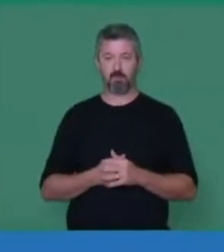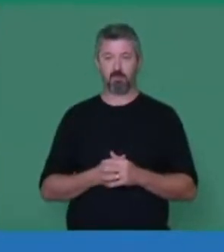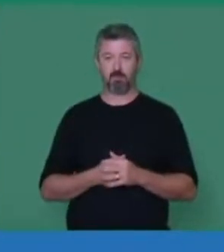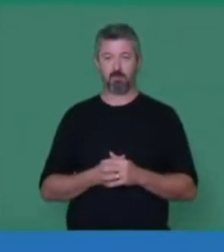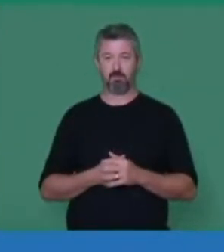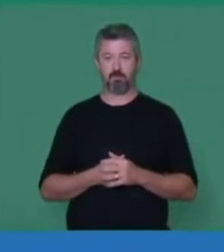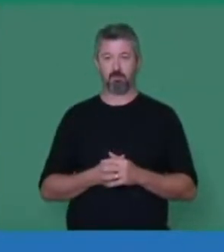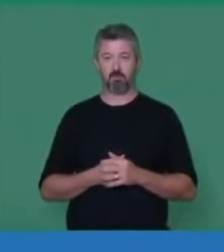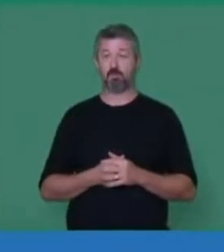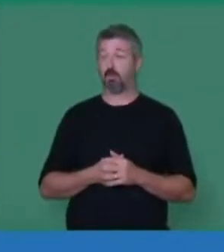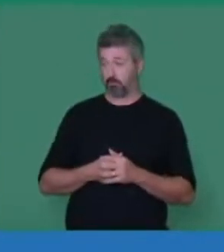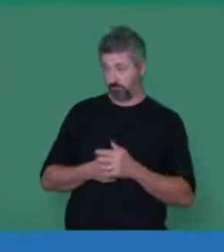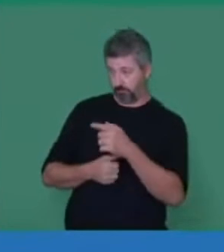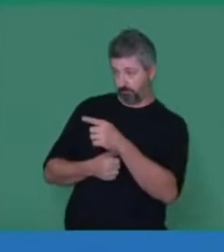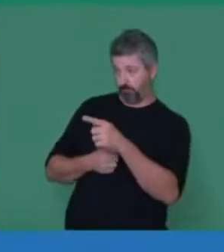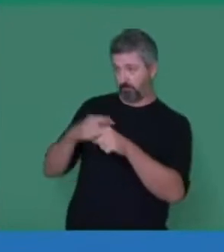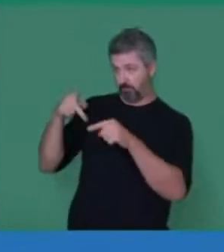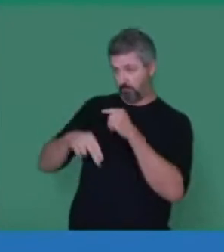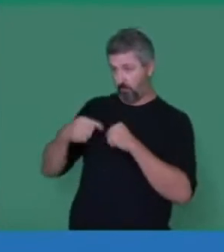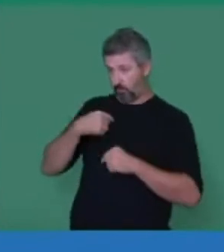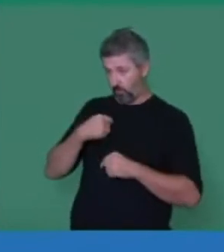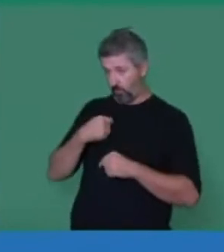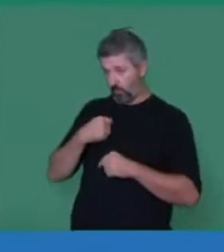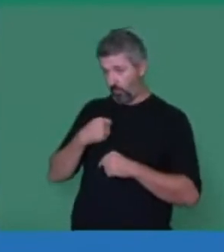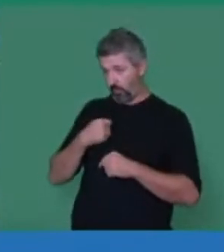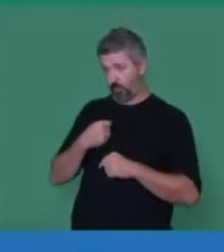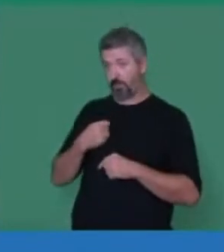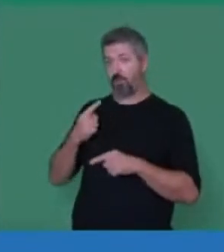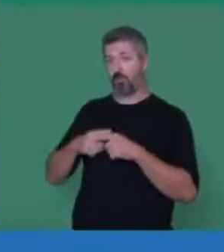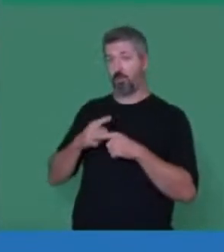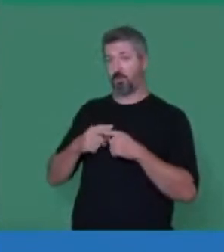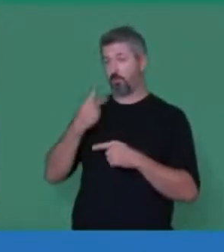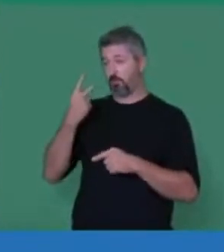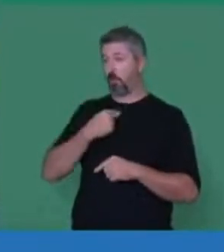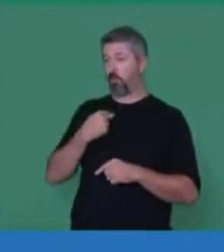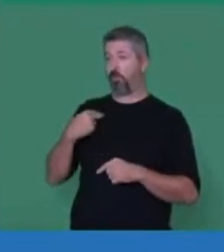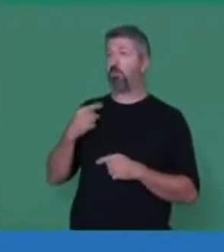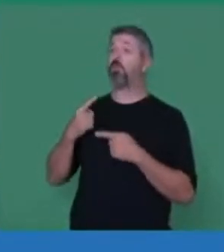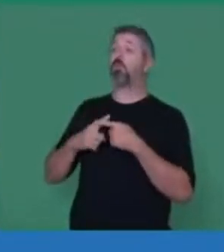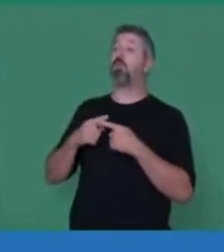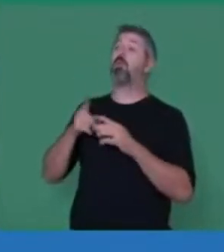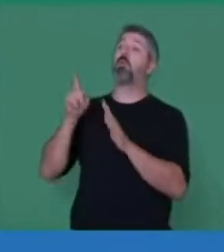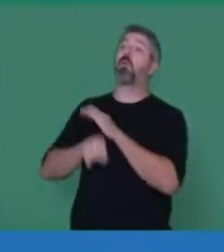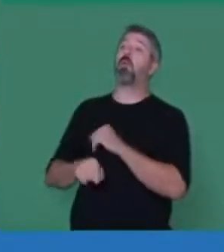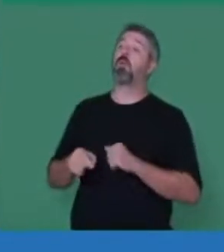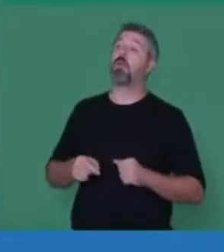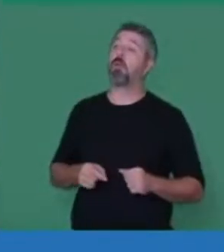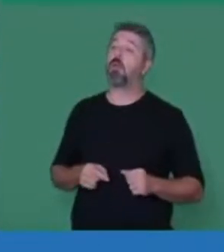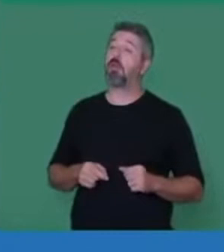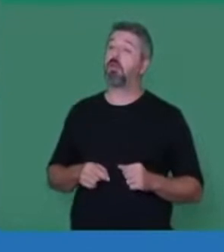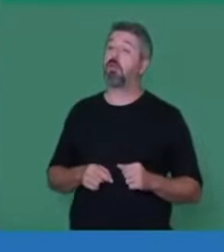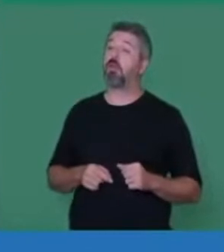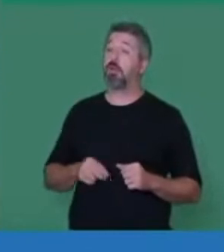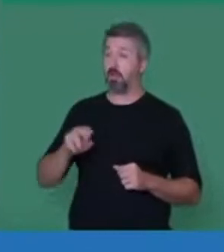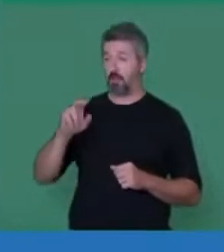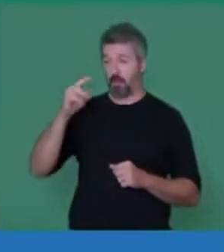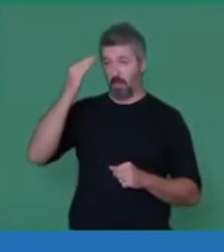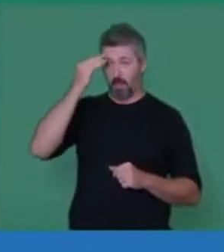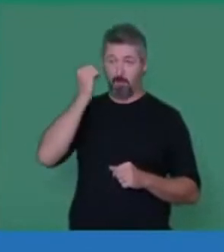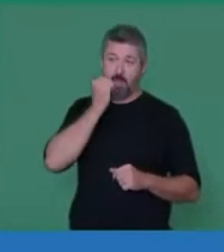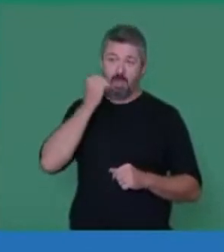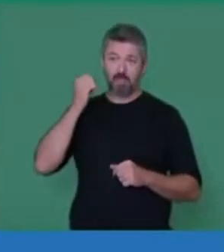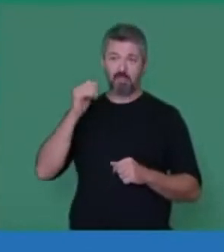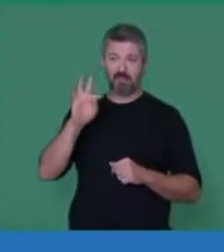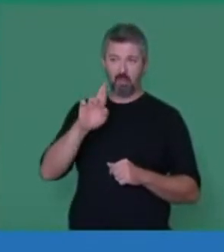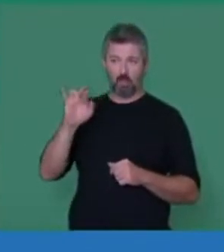Agora, vamos dizer por que você me interrompeu daquele jeito? Vamos dizer por que você falou de mim daquele jeito? Porque eu te perguntei se o Hamas era terrorista. Você não